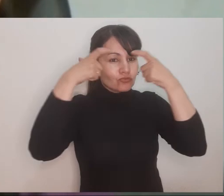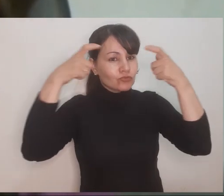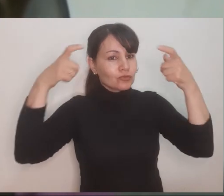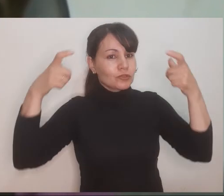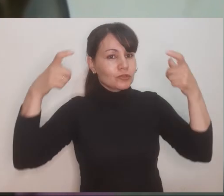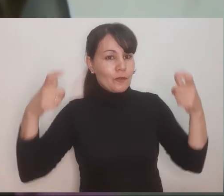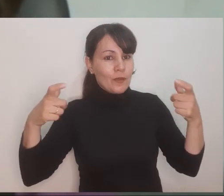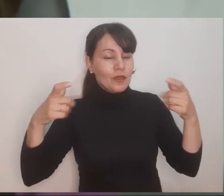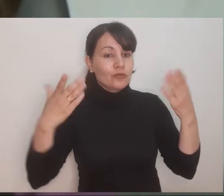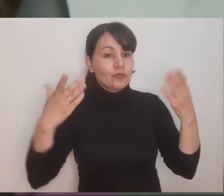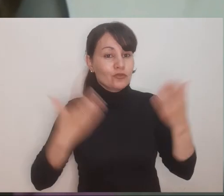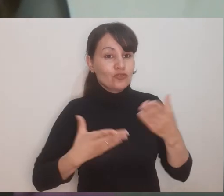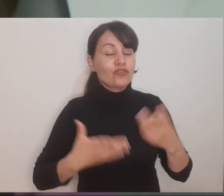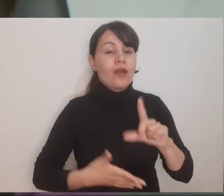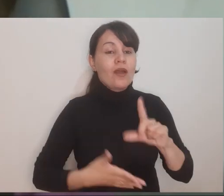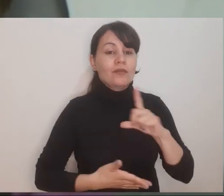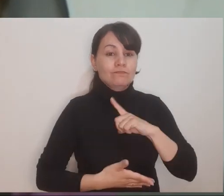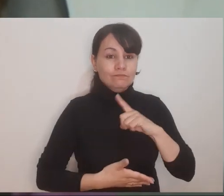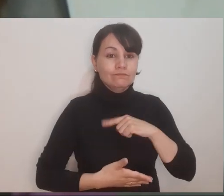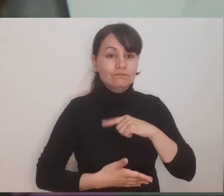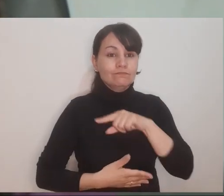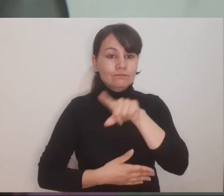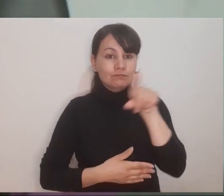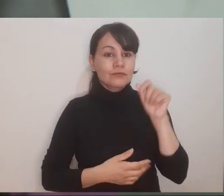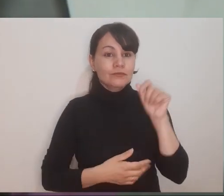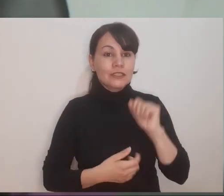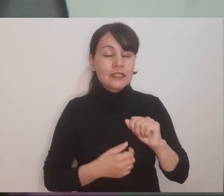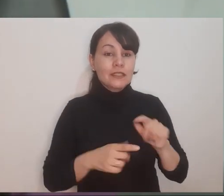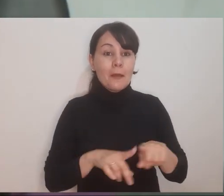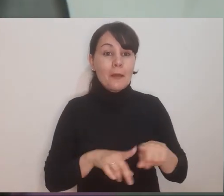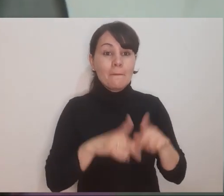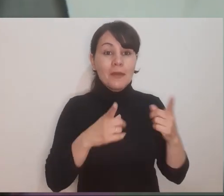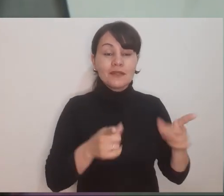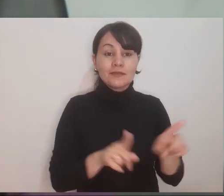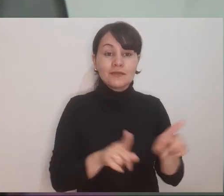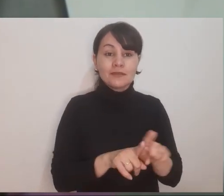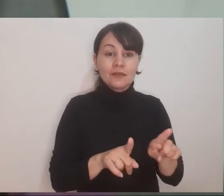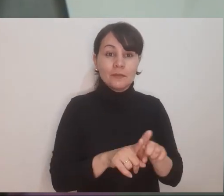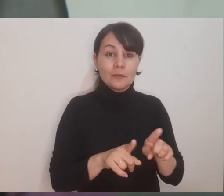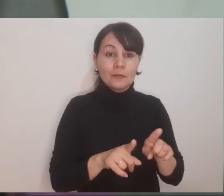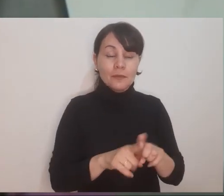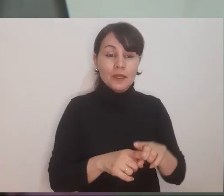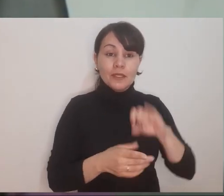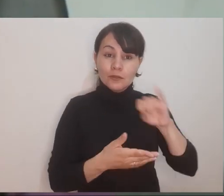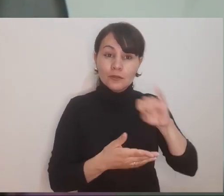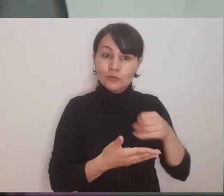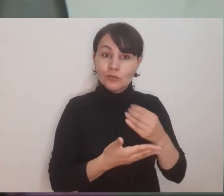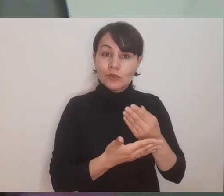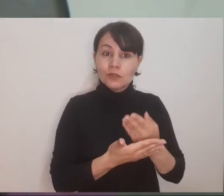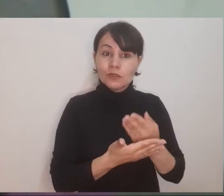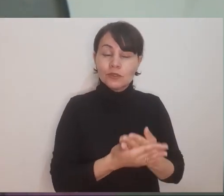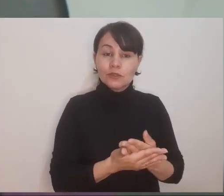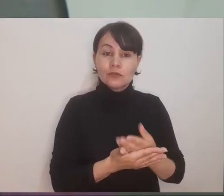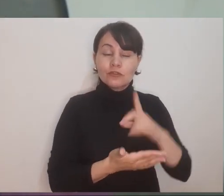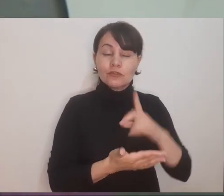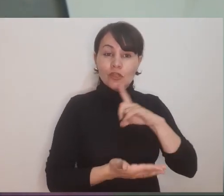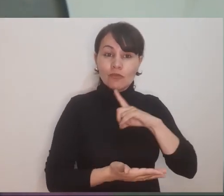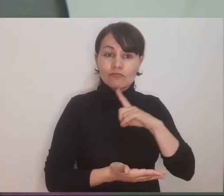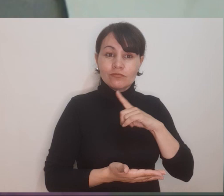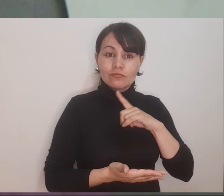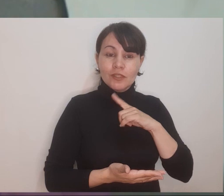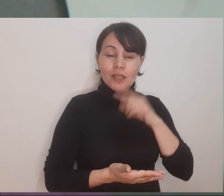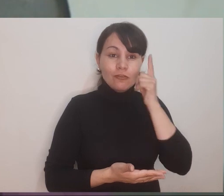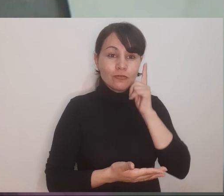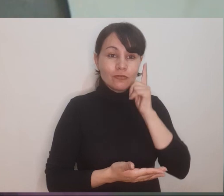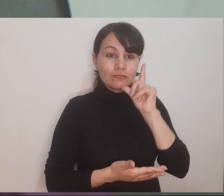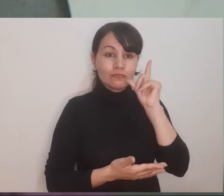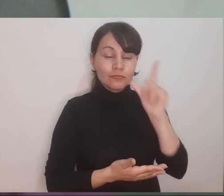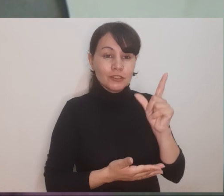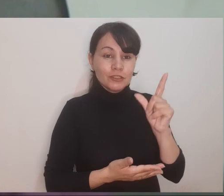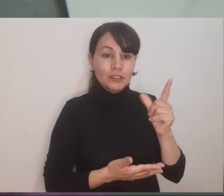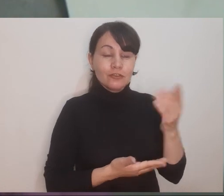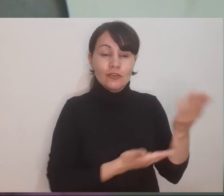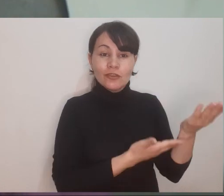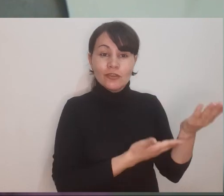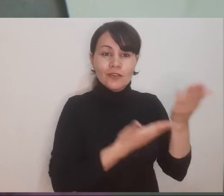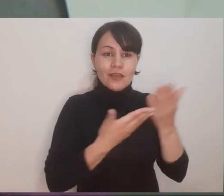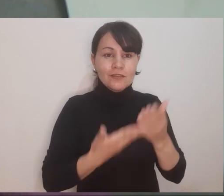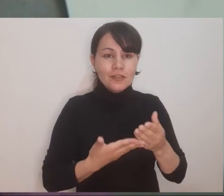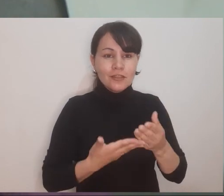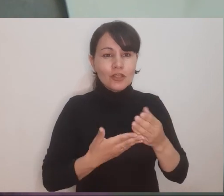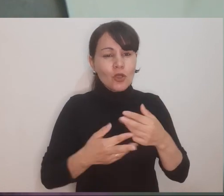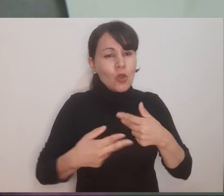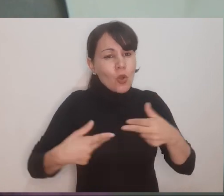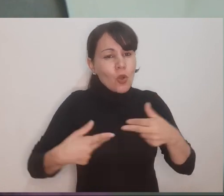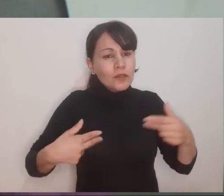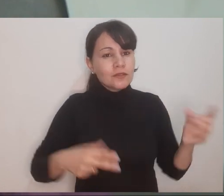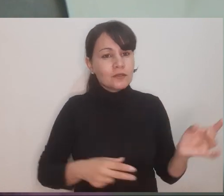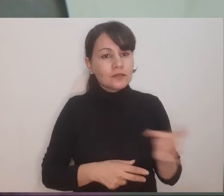já existentes em vocês, mas também, né, se possível, que eu tenha conseguido trazer alguma novidade